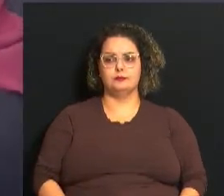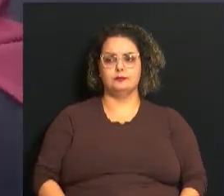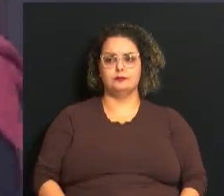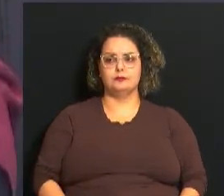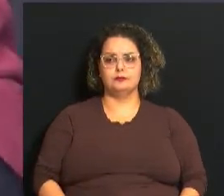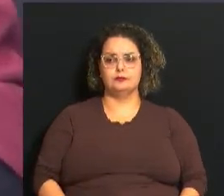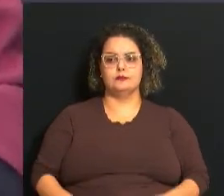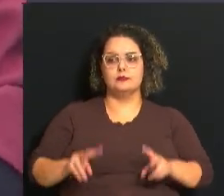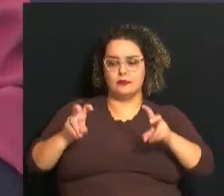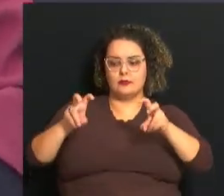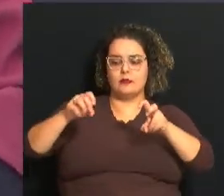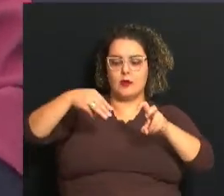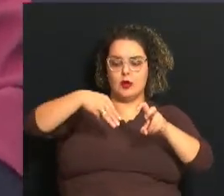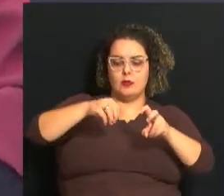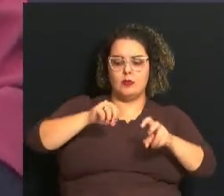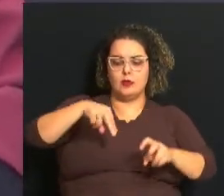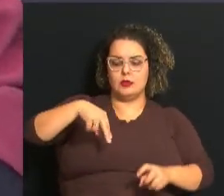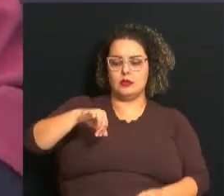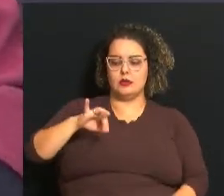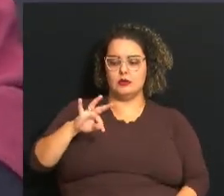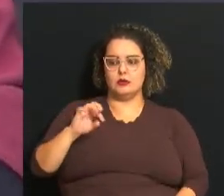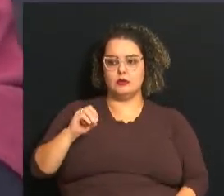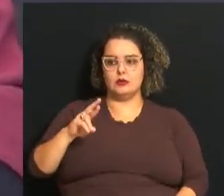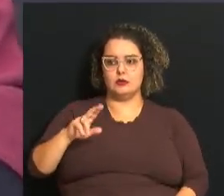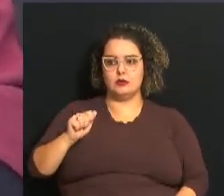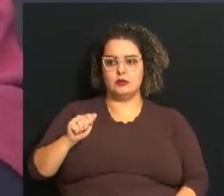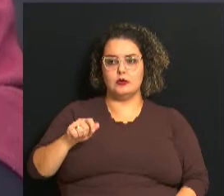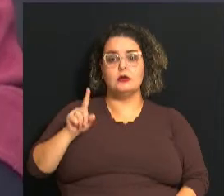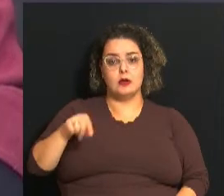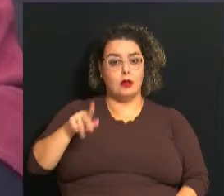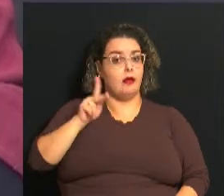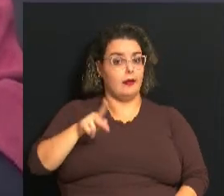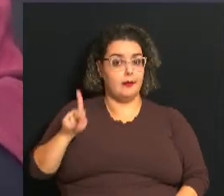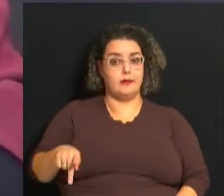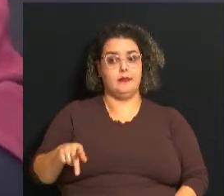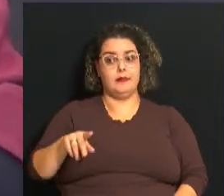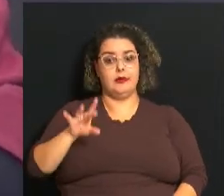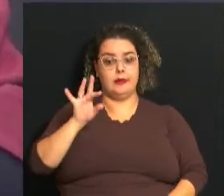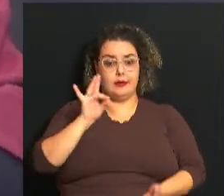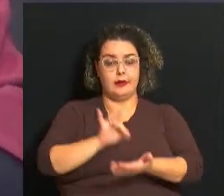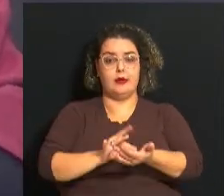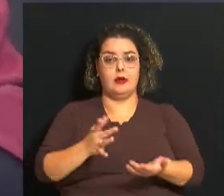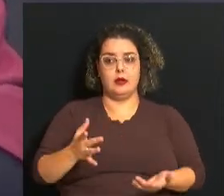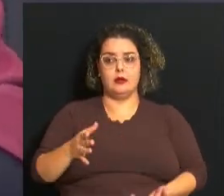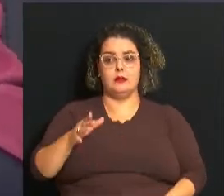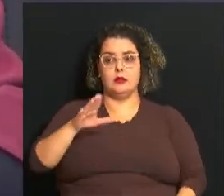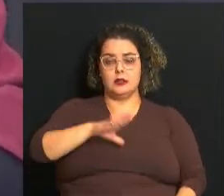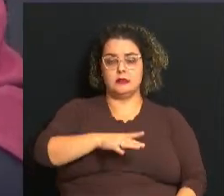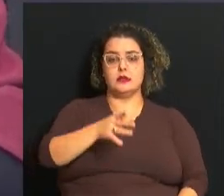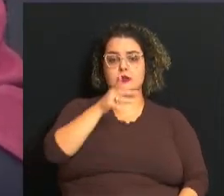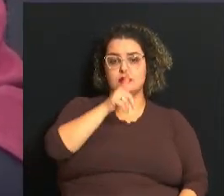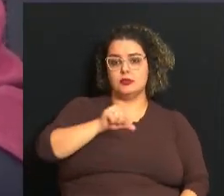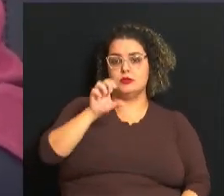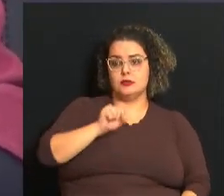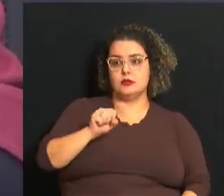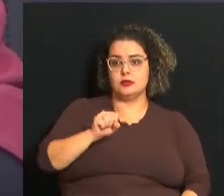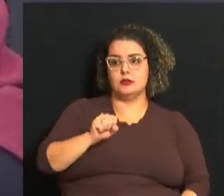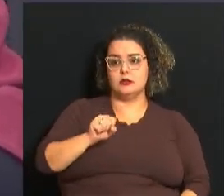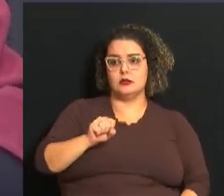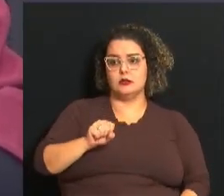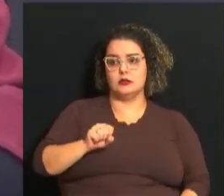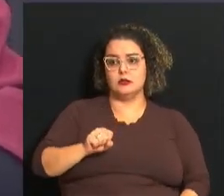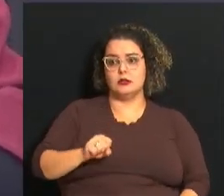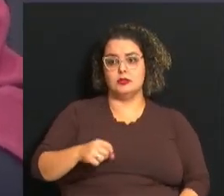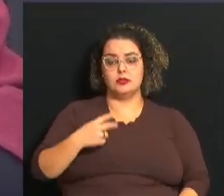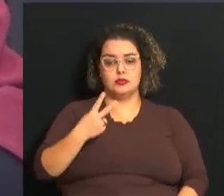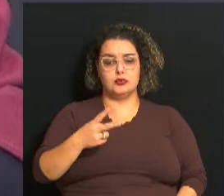monitoras né que na verdade sou Educadora são professoras em Limeira e a gente fez um debate muito interessante a partir de duas